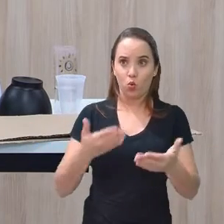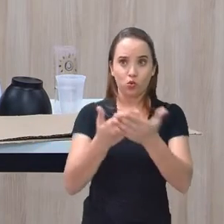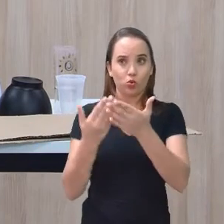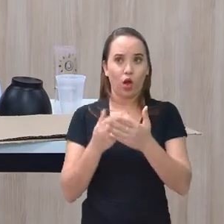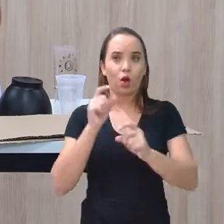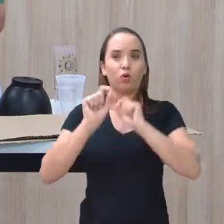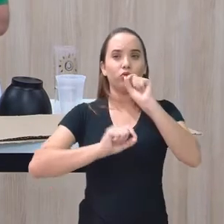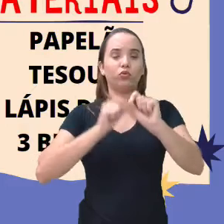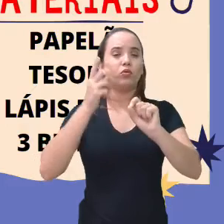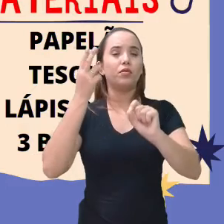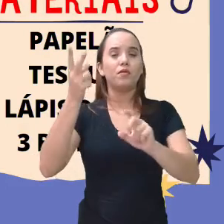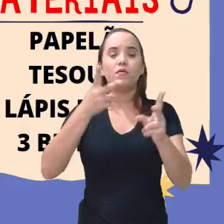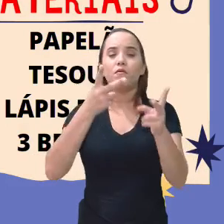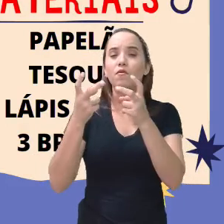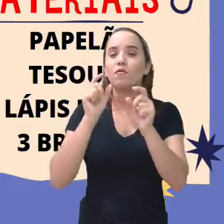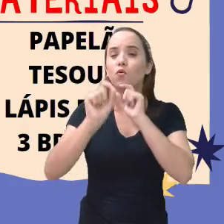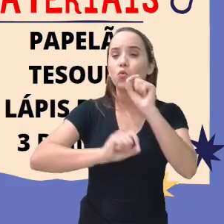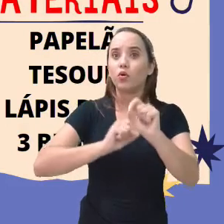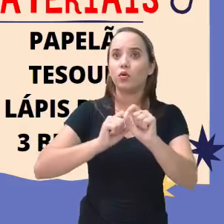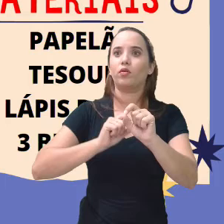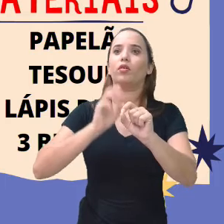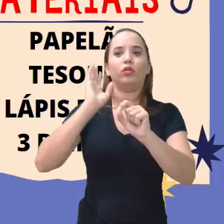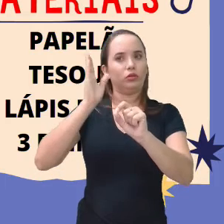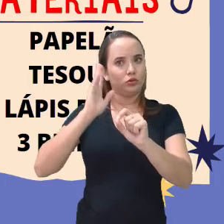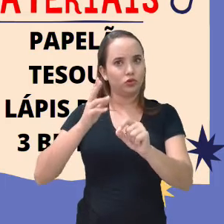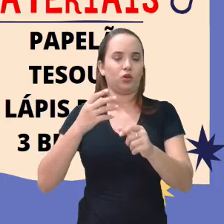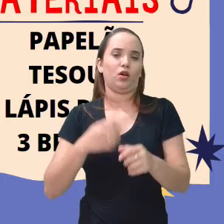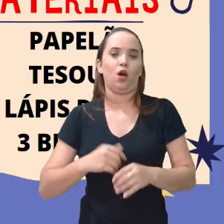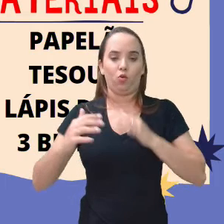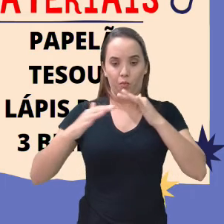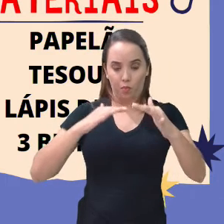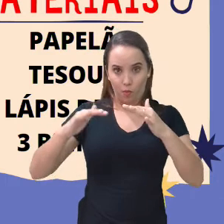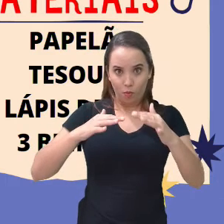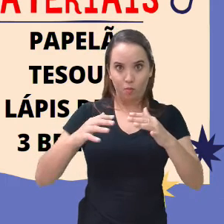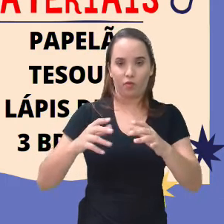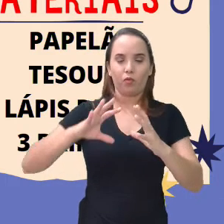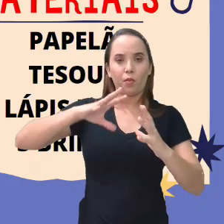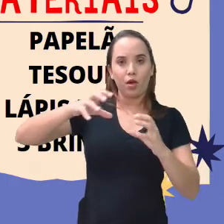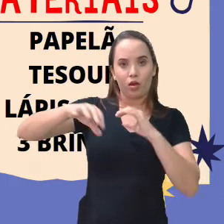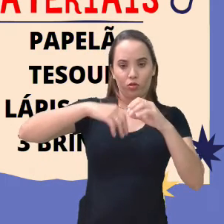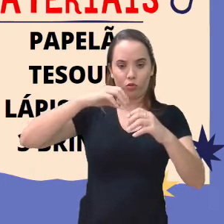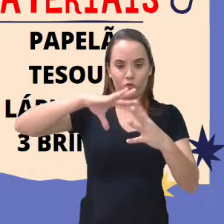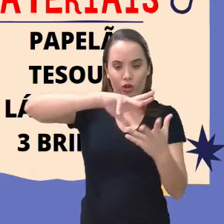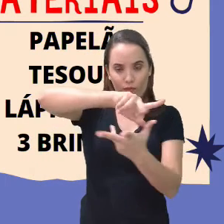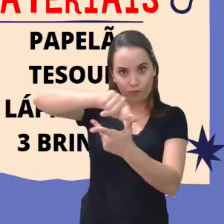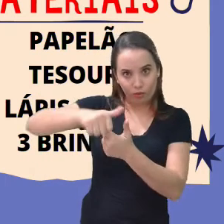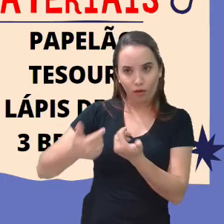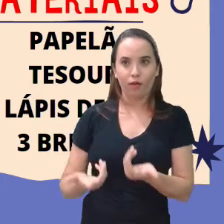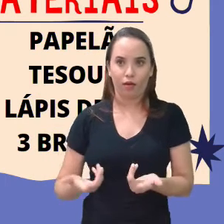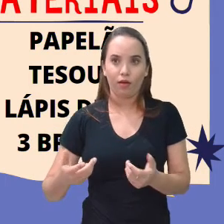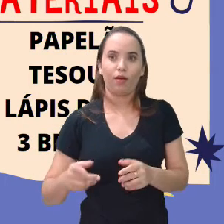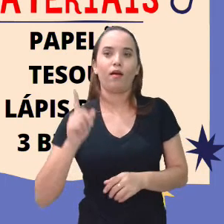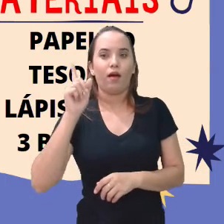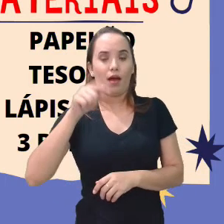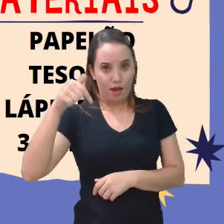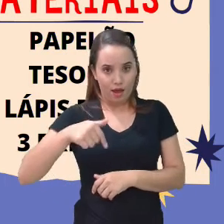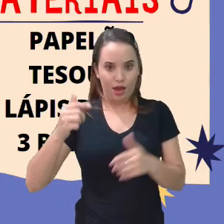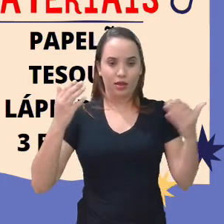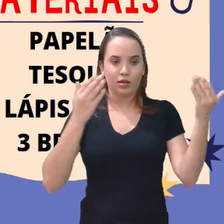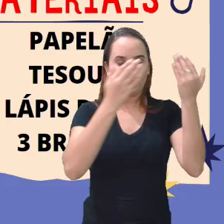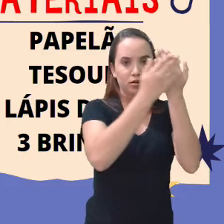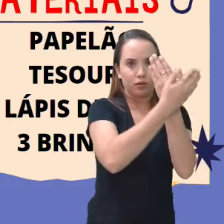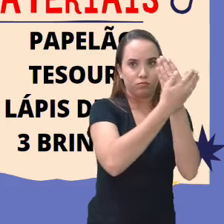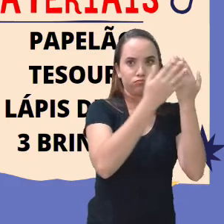vimos, né, revemos aí movimentos de rotação e translação. Essa aula foi de eclipse lunar e